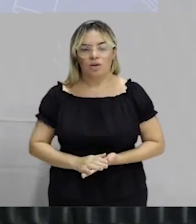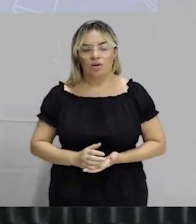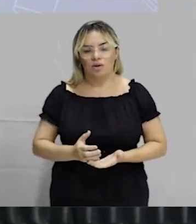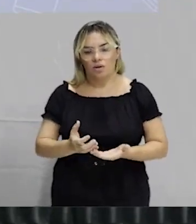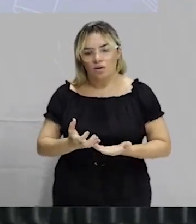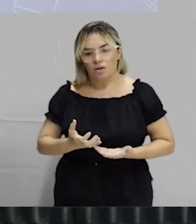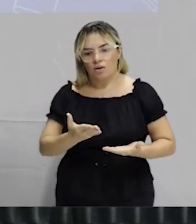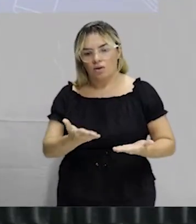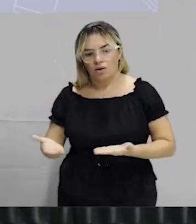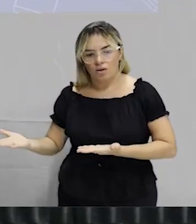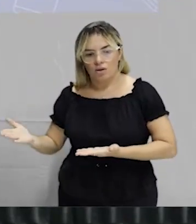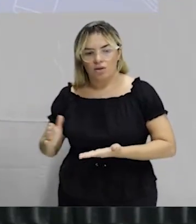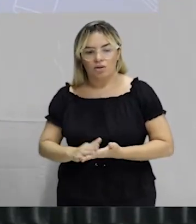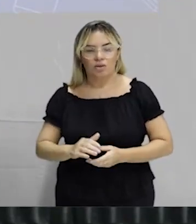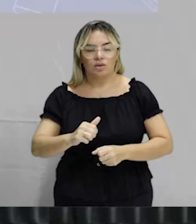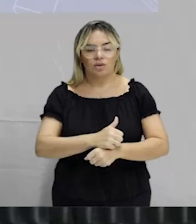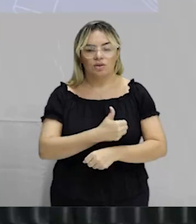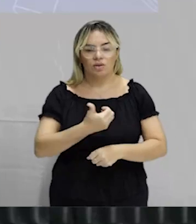quê? Acabamos de falar.